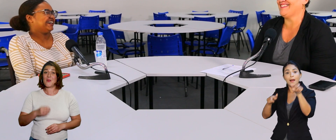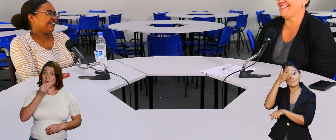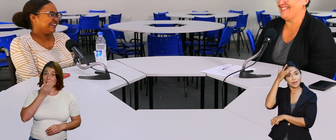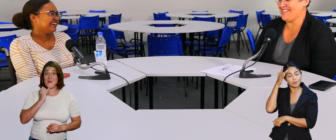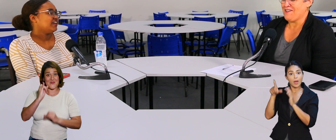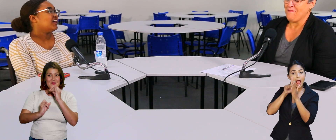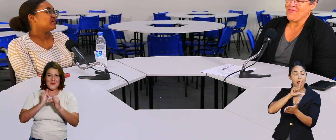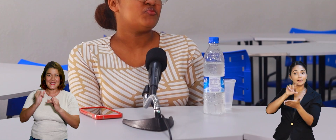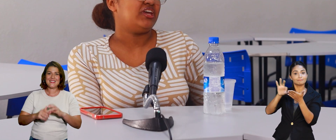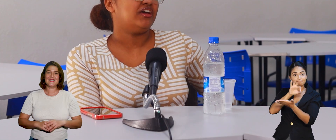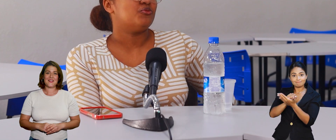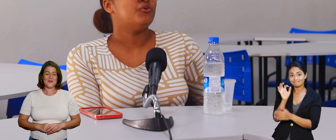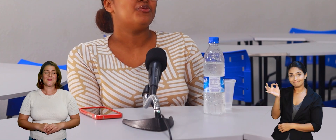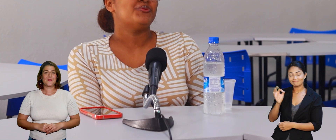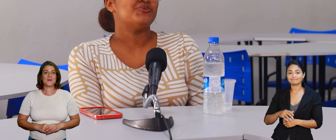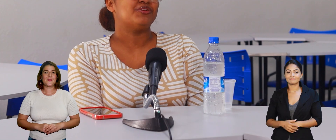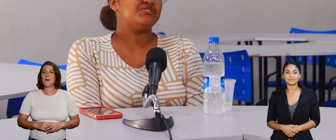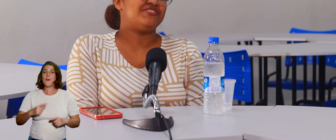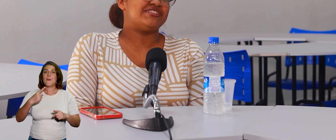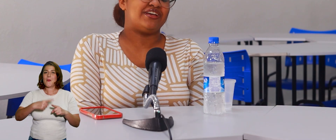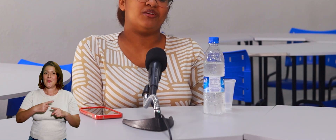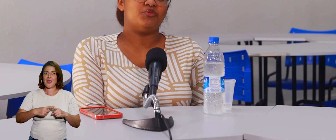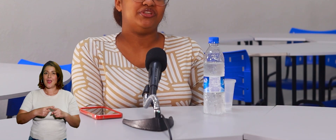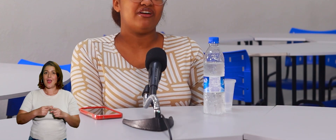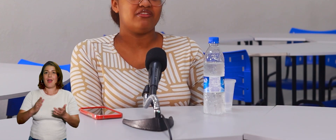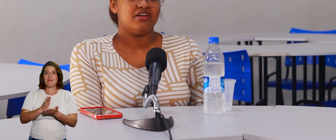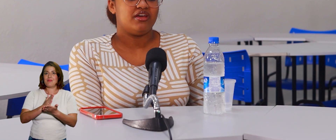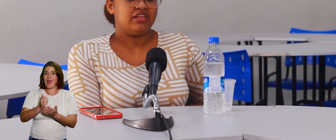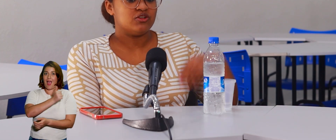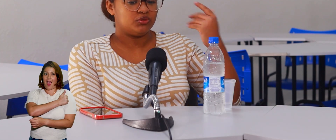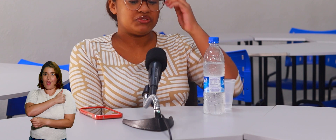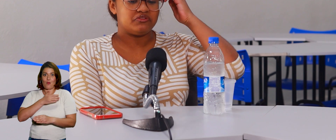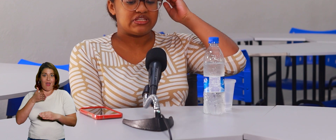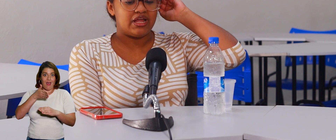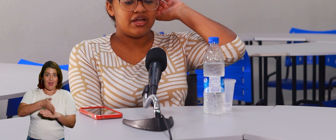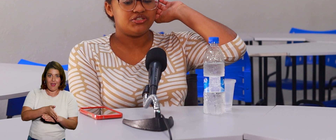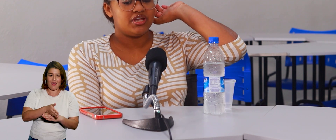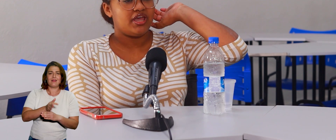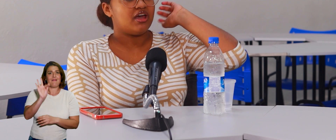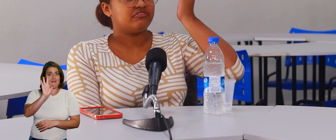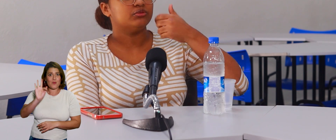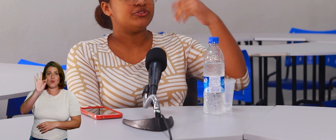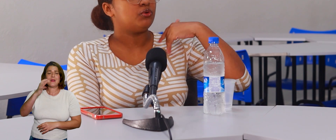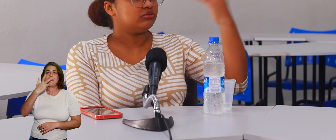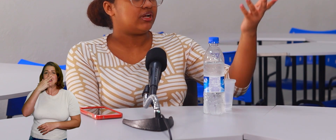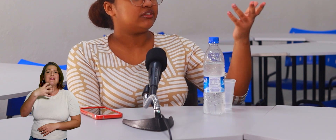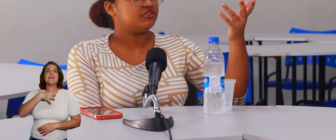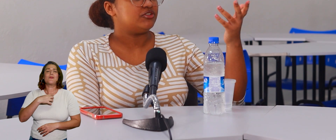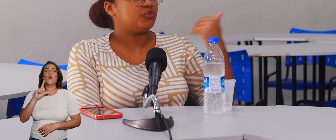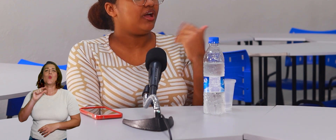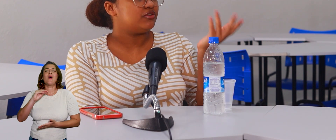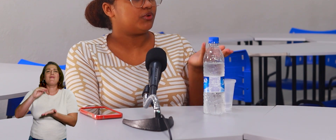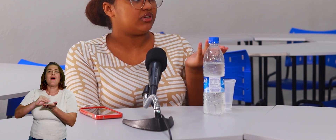Informação. É até porque os alunos às vezes reclamam muito, das outras universidades, é a falta de